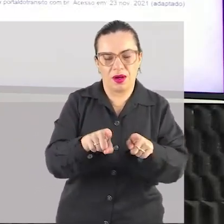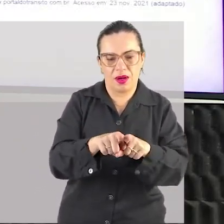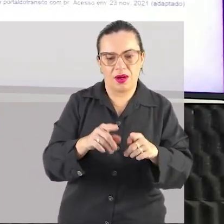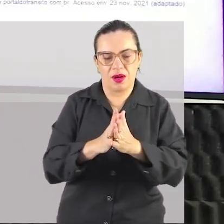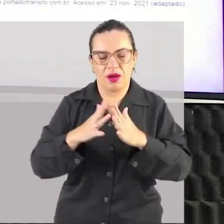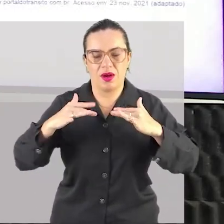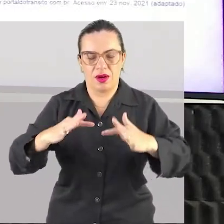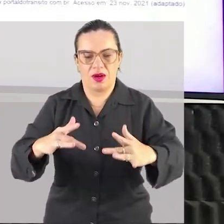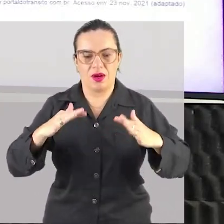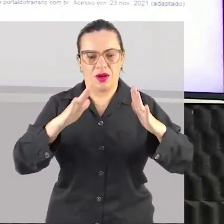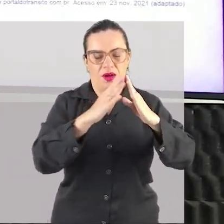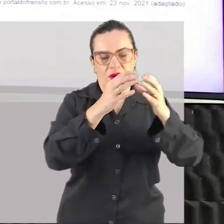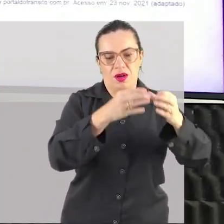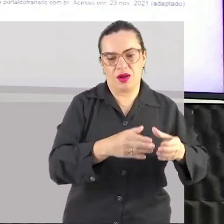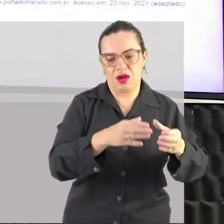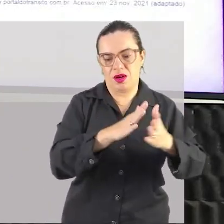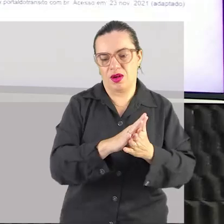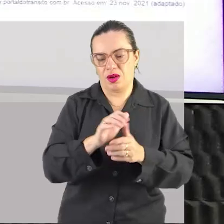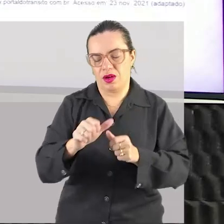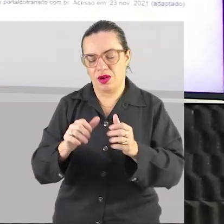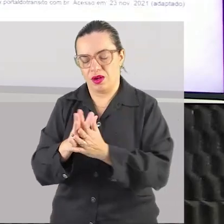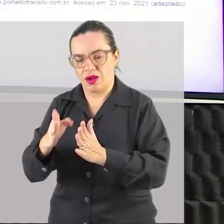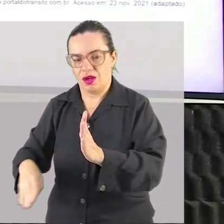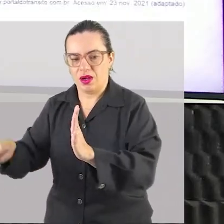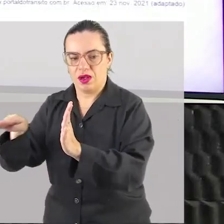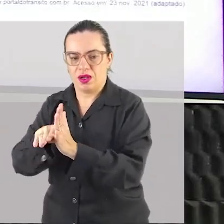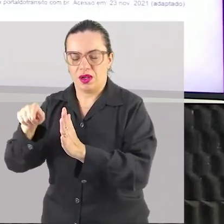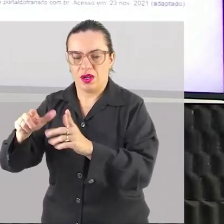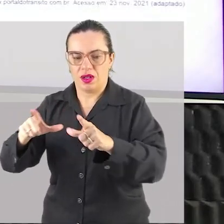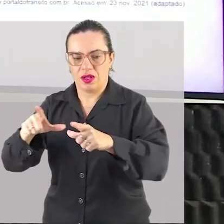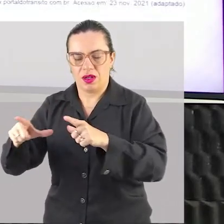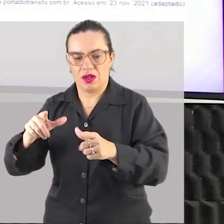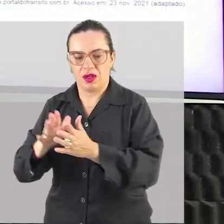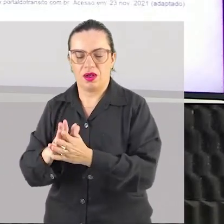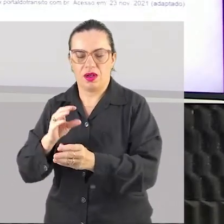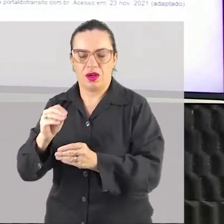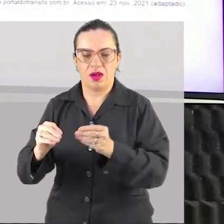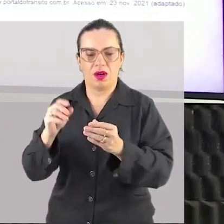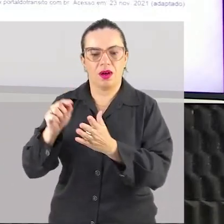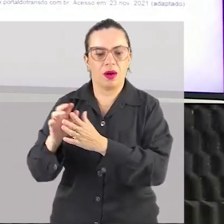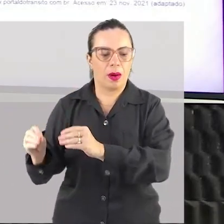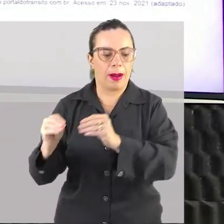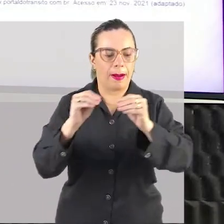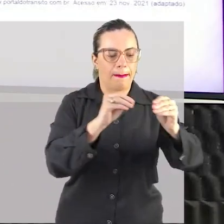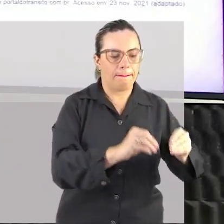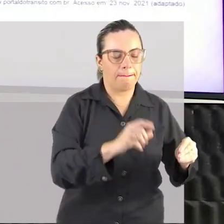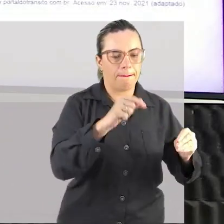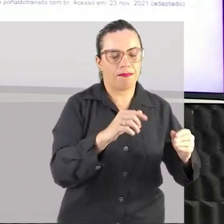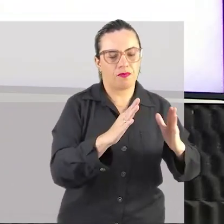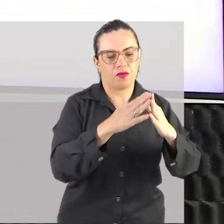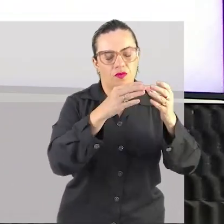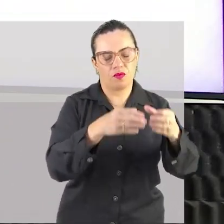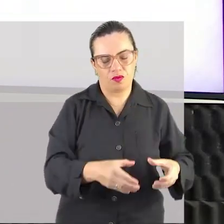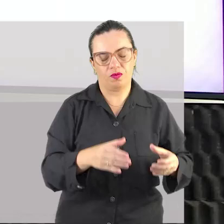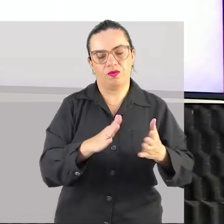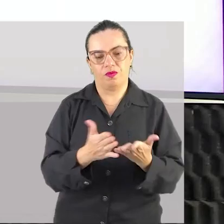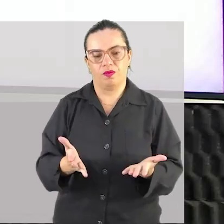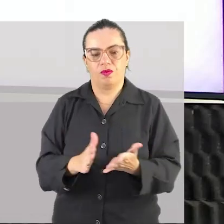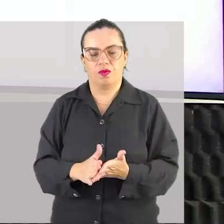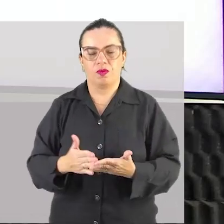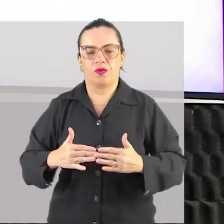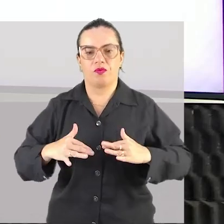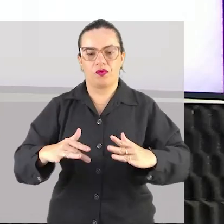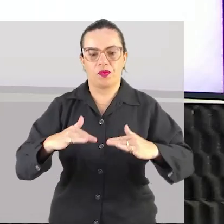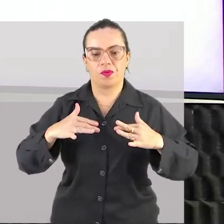Razão centro casa casa centro ou como queiram trabalho eh moradia moradia trabalho então vamos aqui